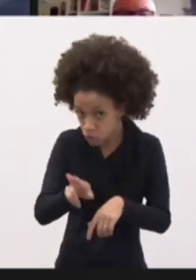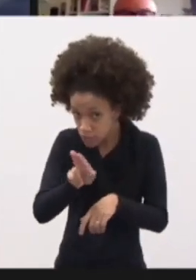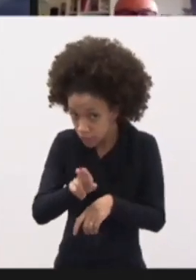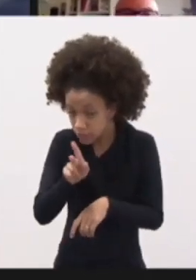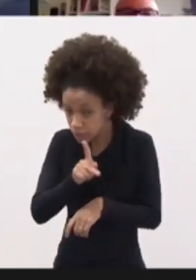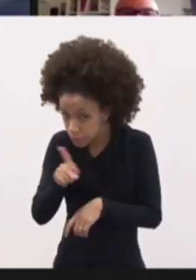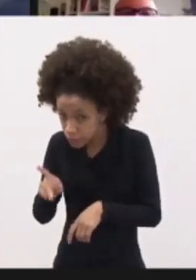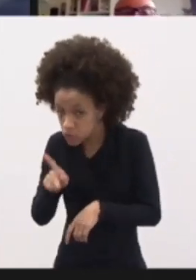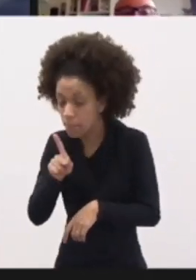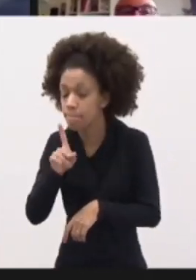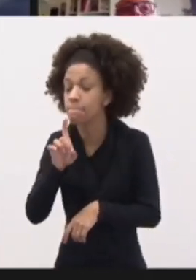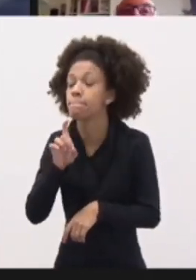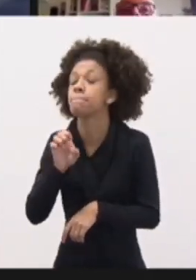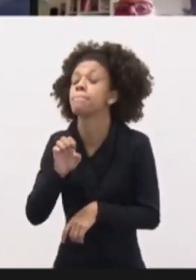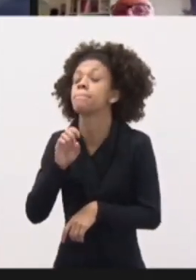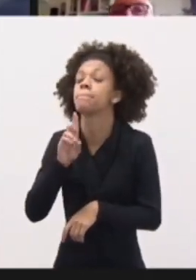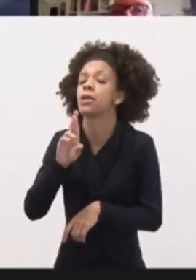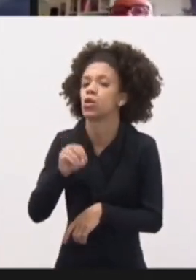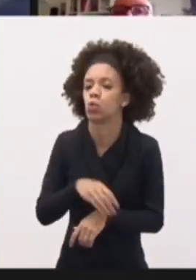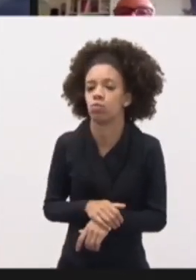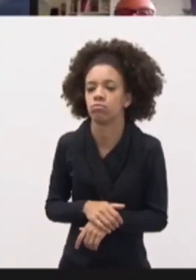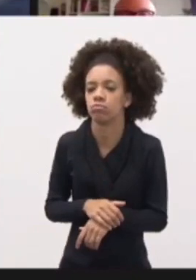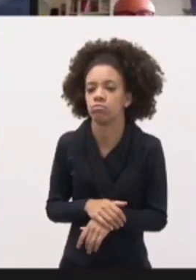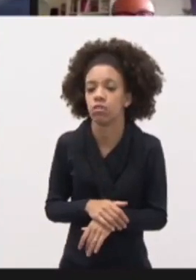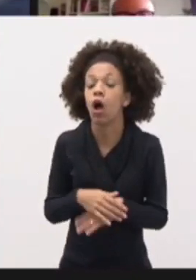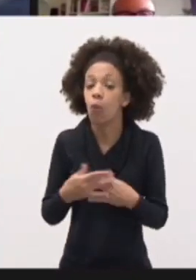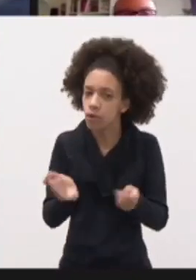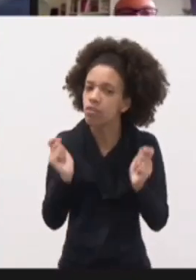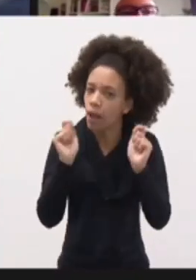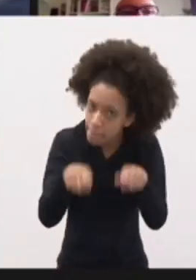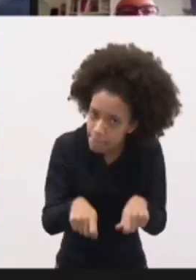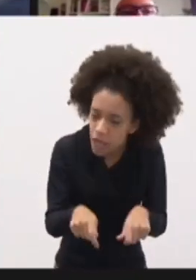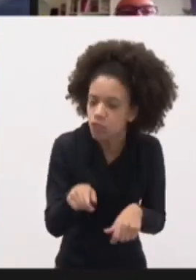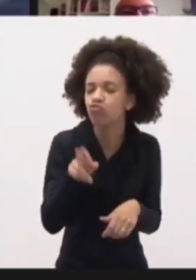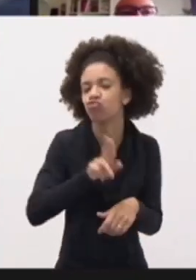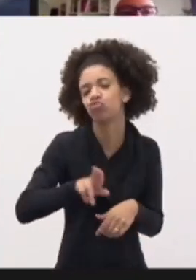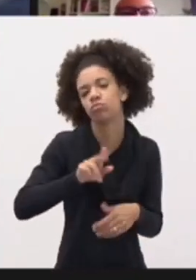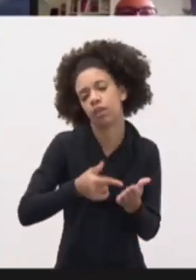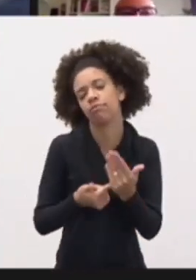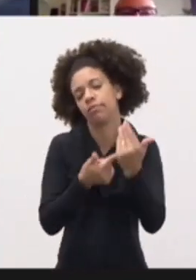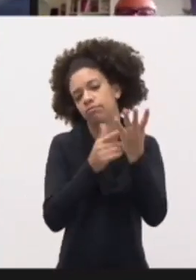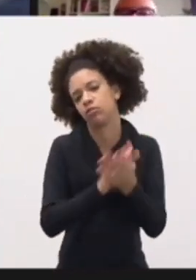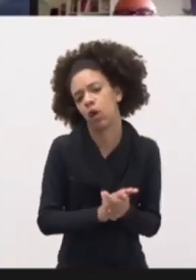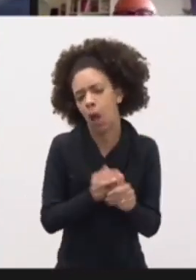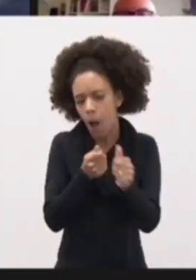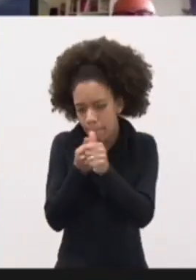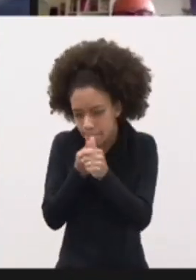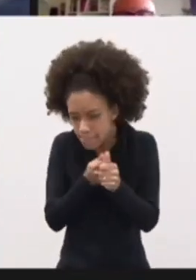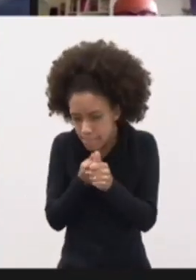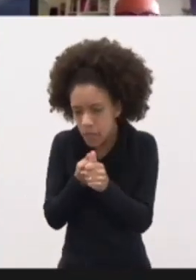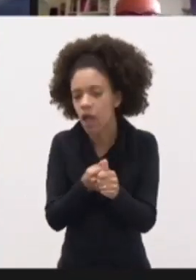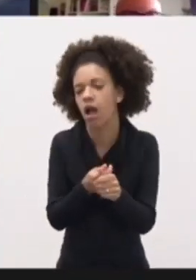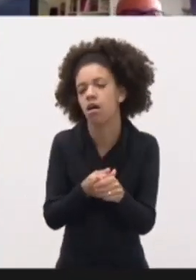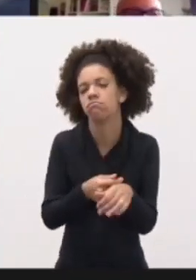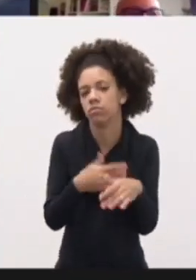Pedro? Quando foi capaz de usar as tecnologias para acompanhar e orientar o processo